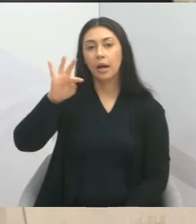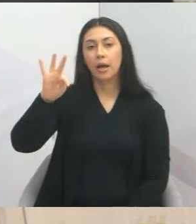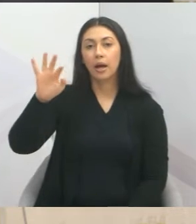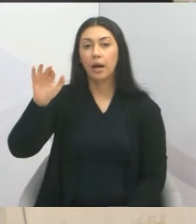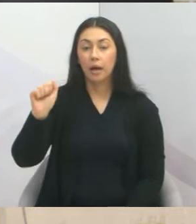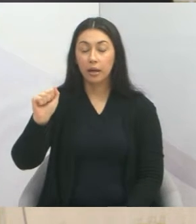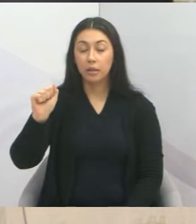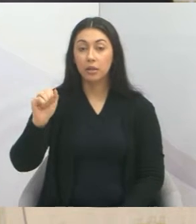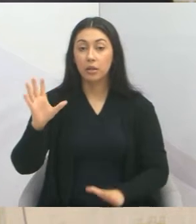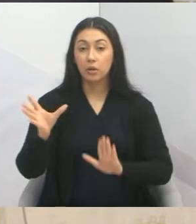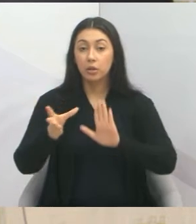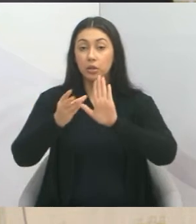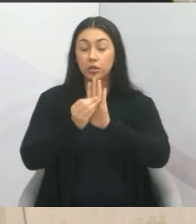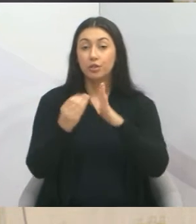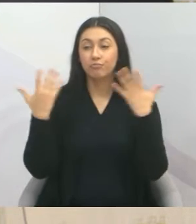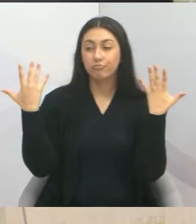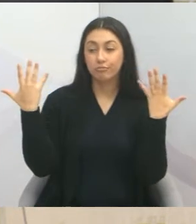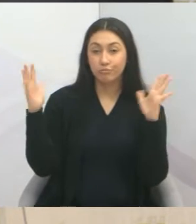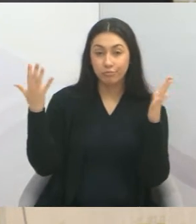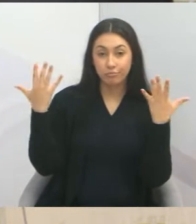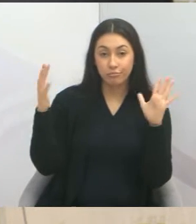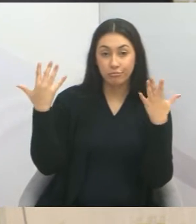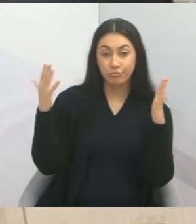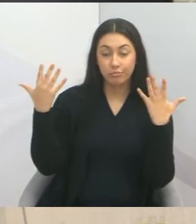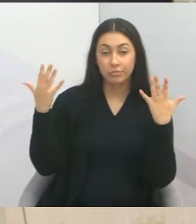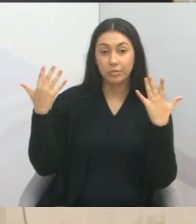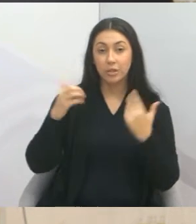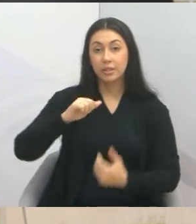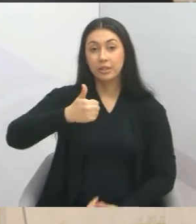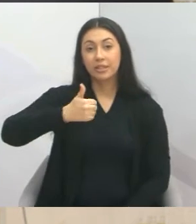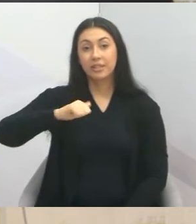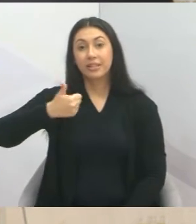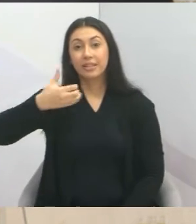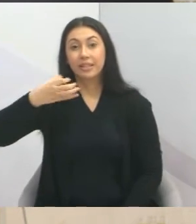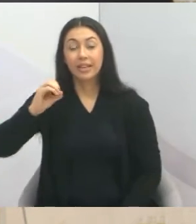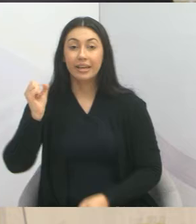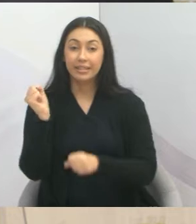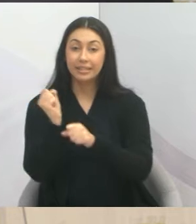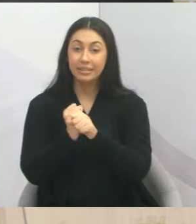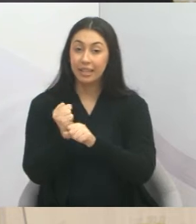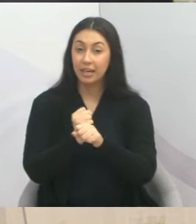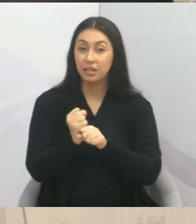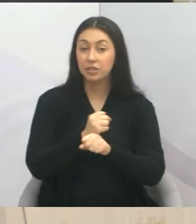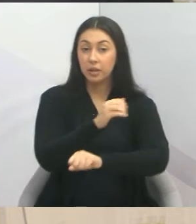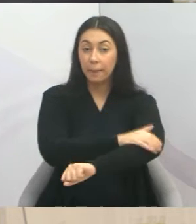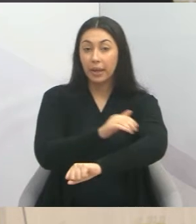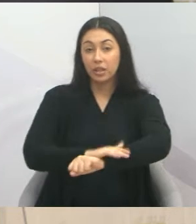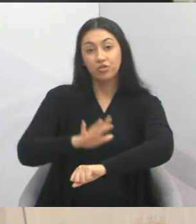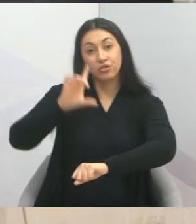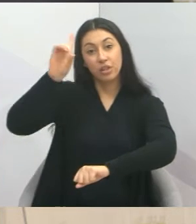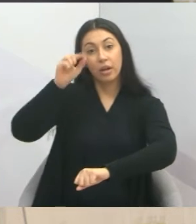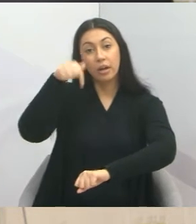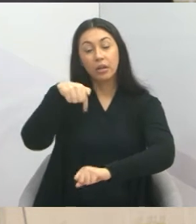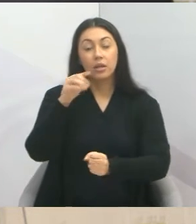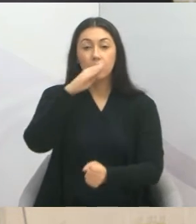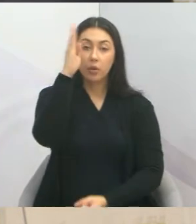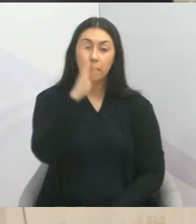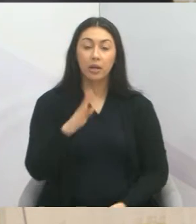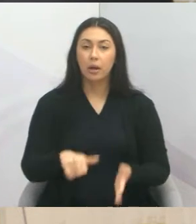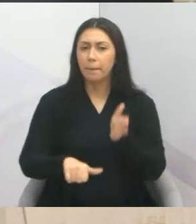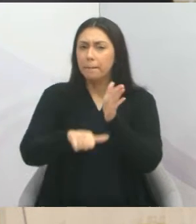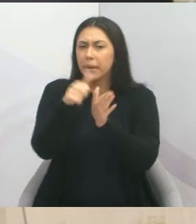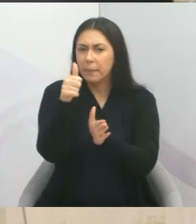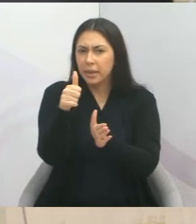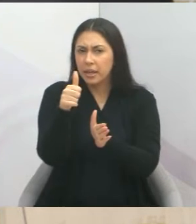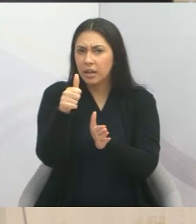trabalhos da sessão o registro e Moção congratulatória pelos 110 anos Assembleia de Deus no Brasil a primeira Assembleia de